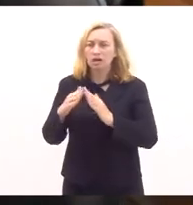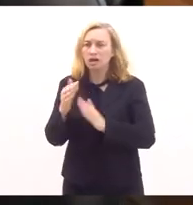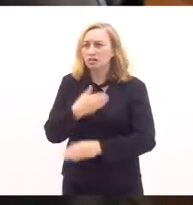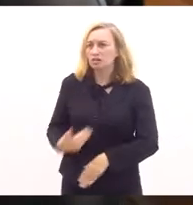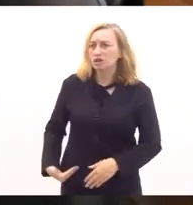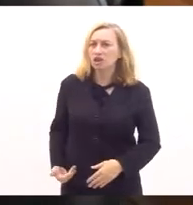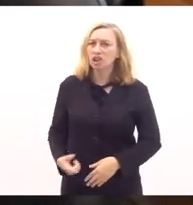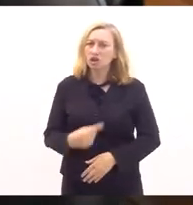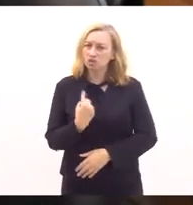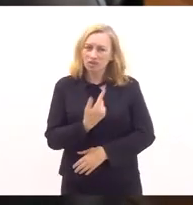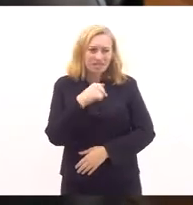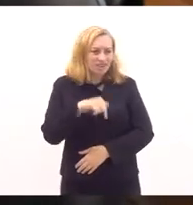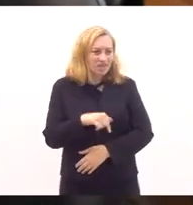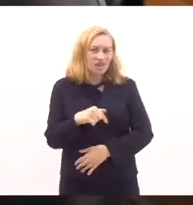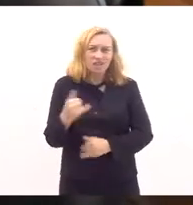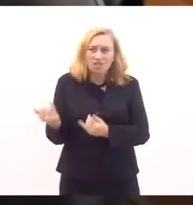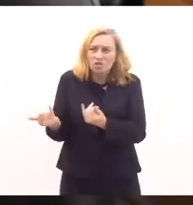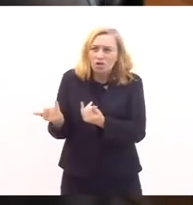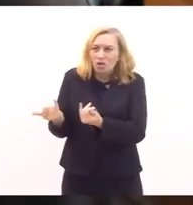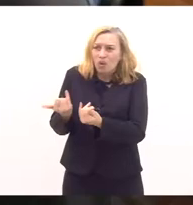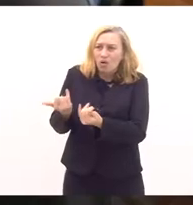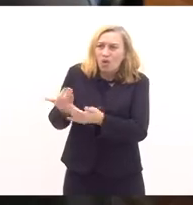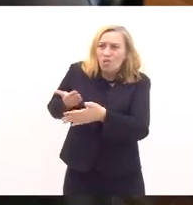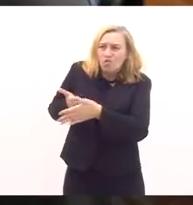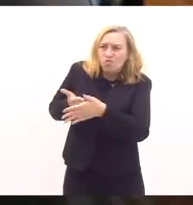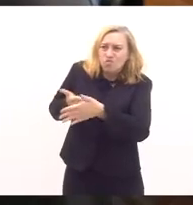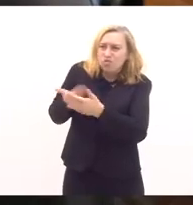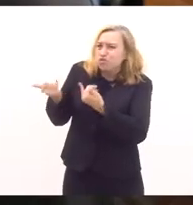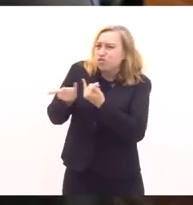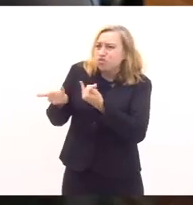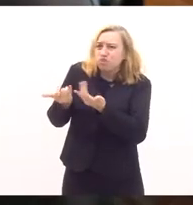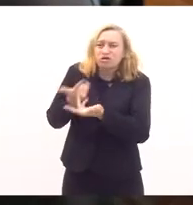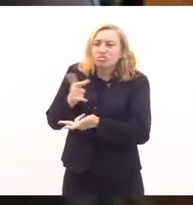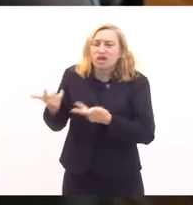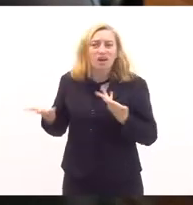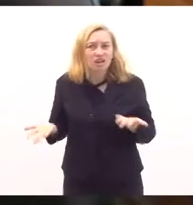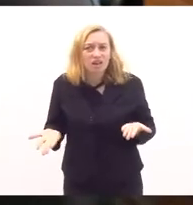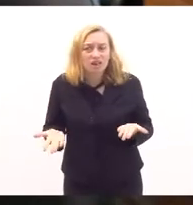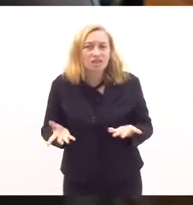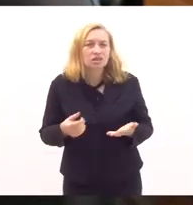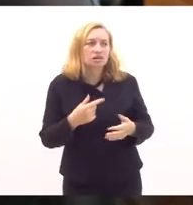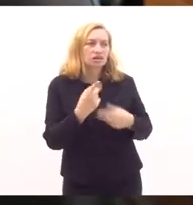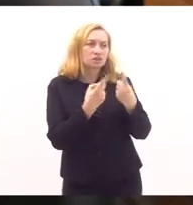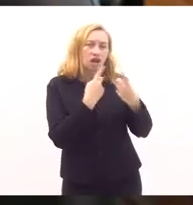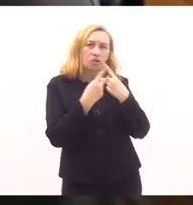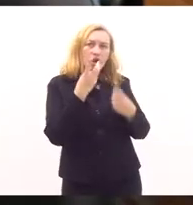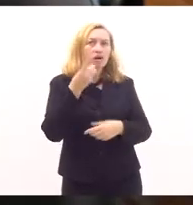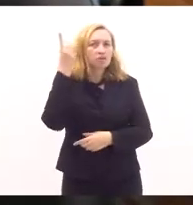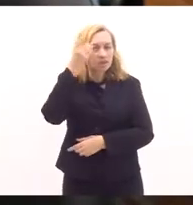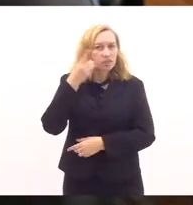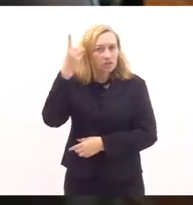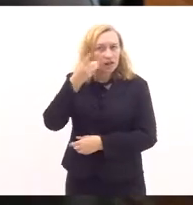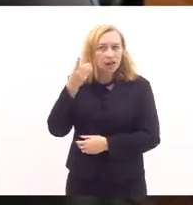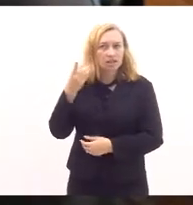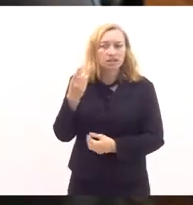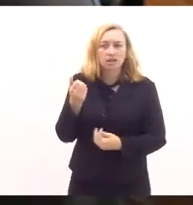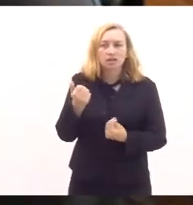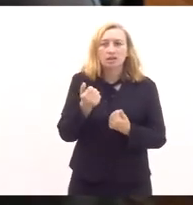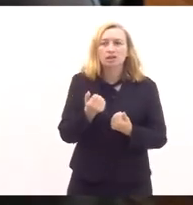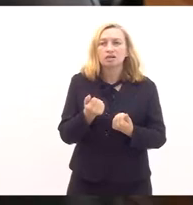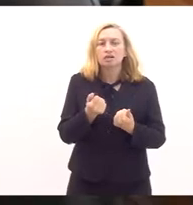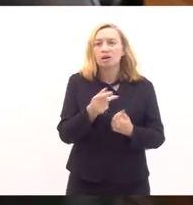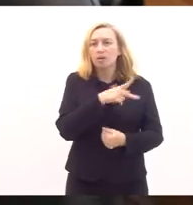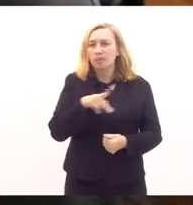aqui não vamos ter meio de dialogar junto com a deputada, com as deputadas, né, a presidente e a vice-presidente, quais